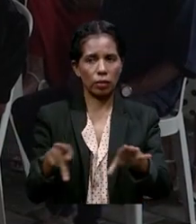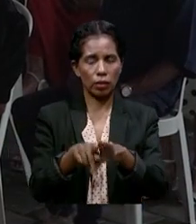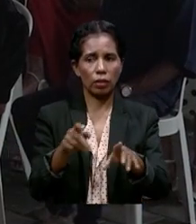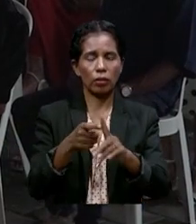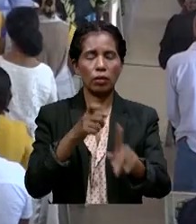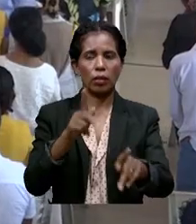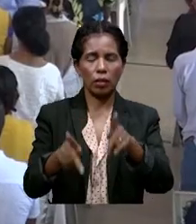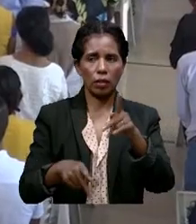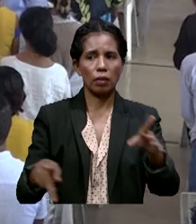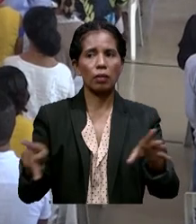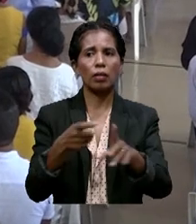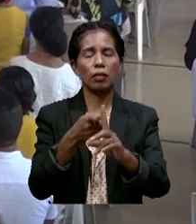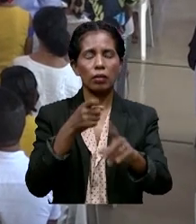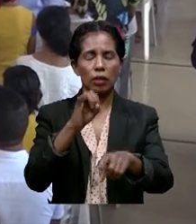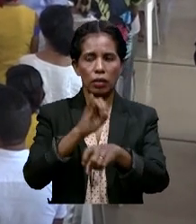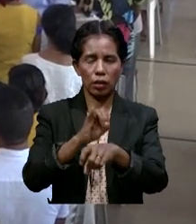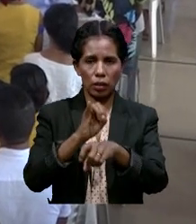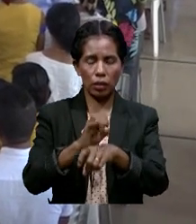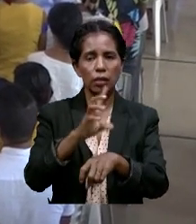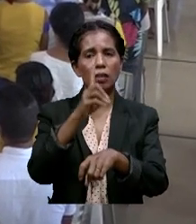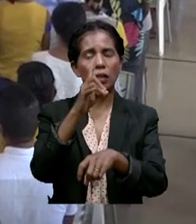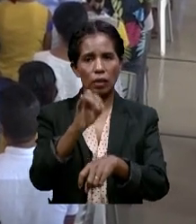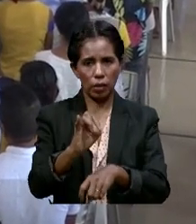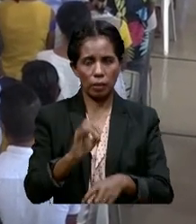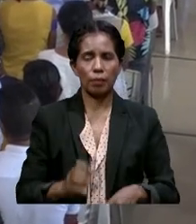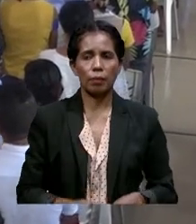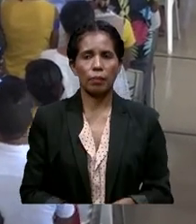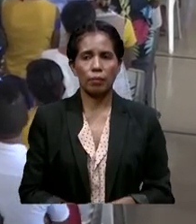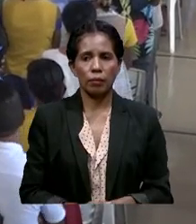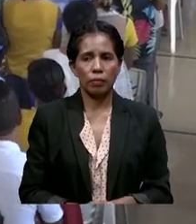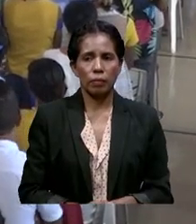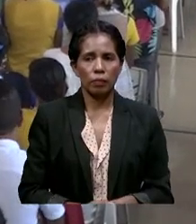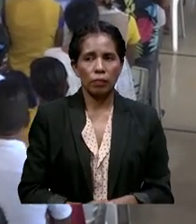Sarani, neve pertence à paróquia Catedral de Lille. Damião Gonçalves, Jacinto Fuca, GMN.